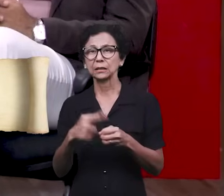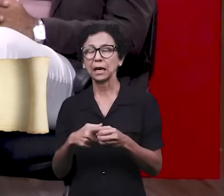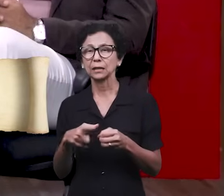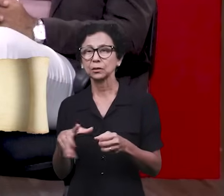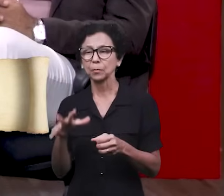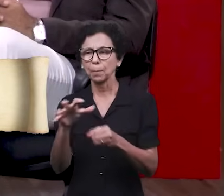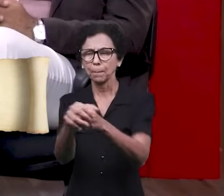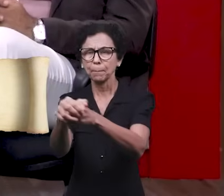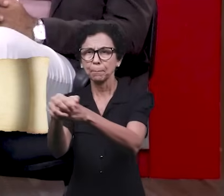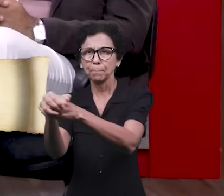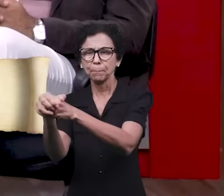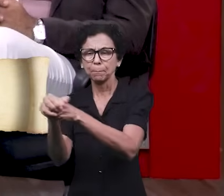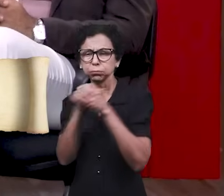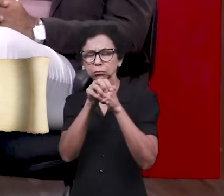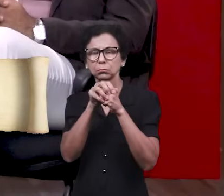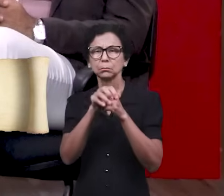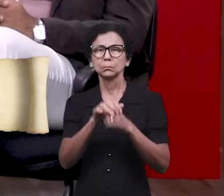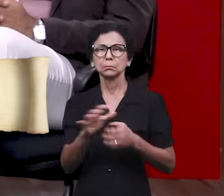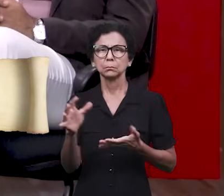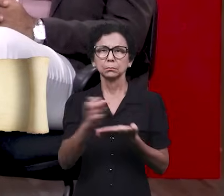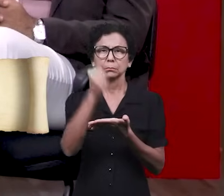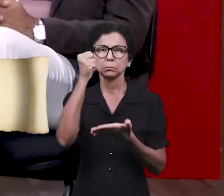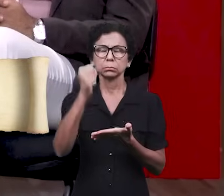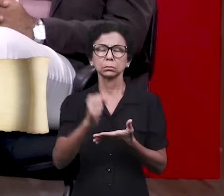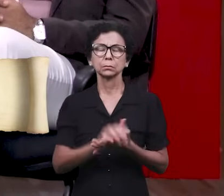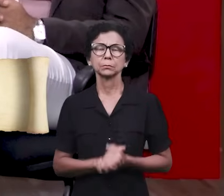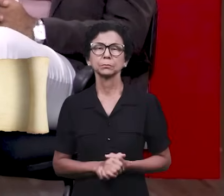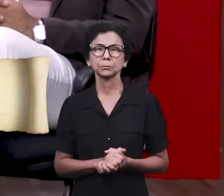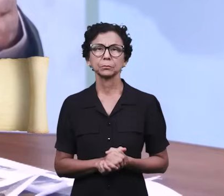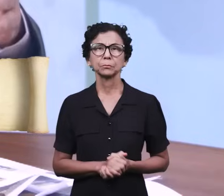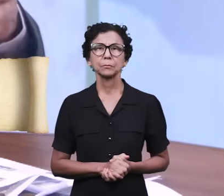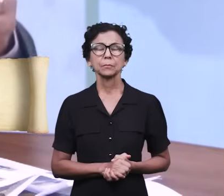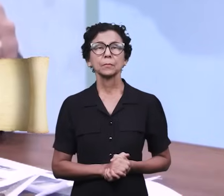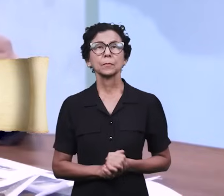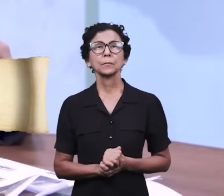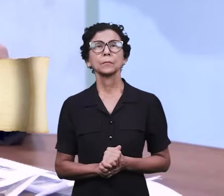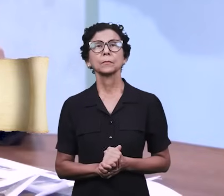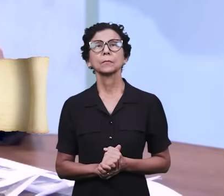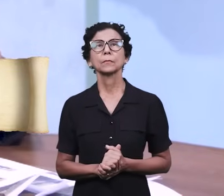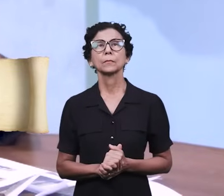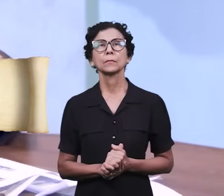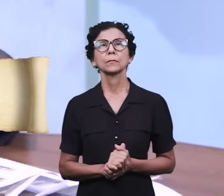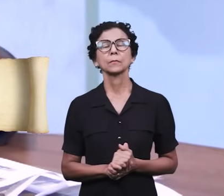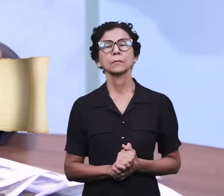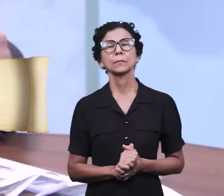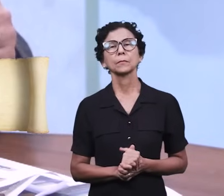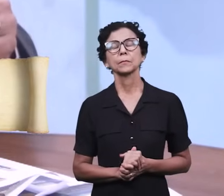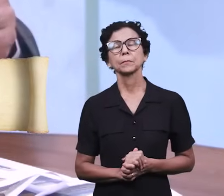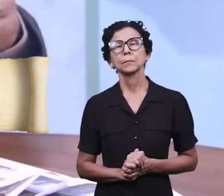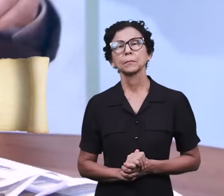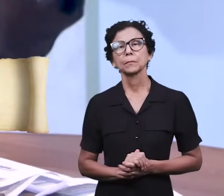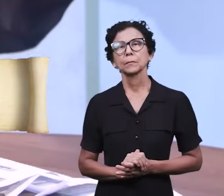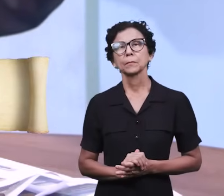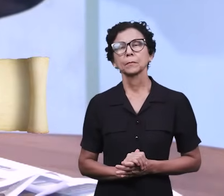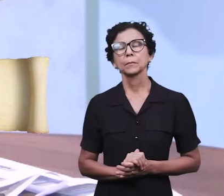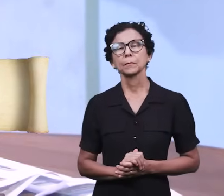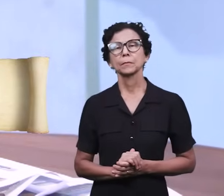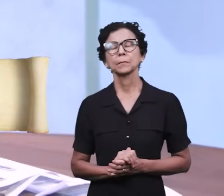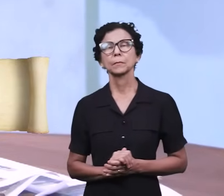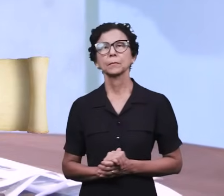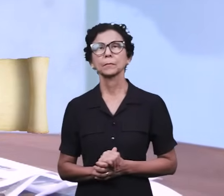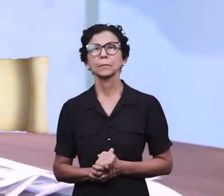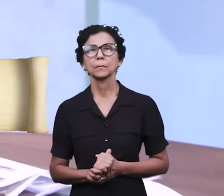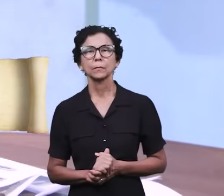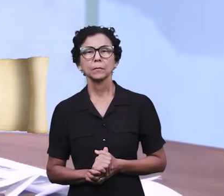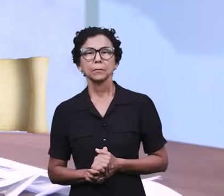a eira, esse lugar de Araúna, Araúna era o nome de um jebuseu, ficava na